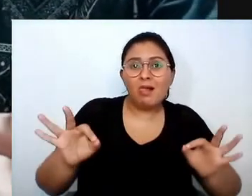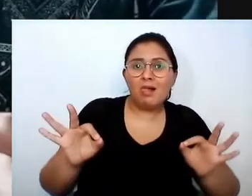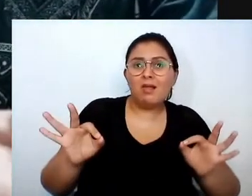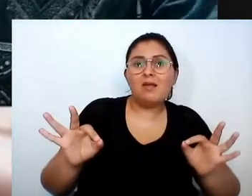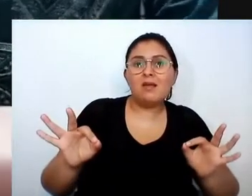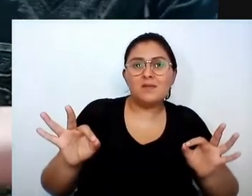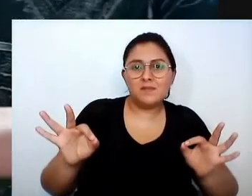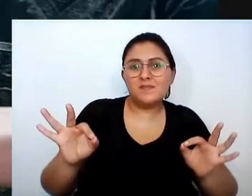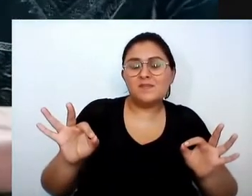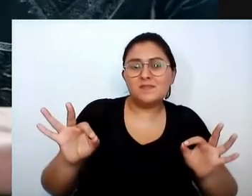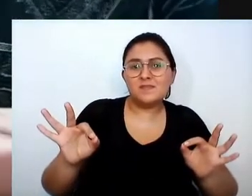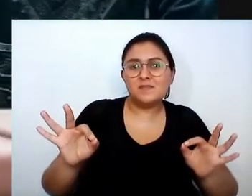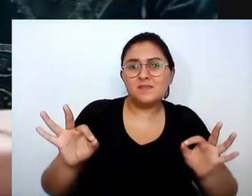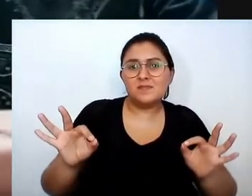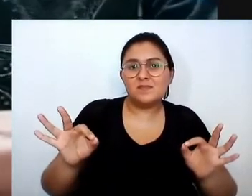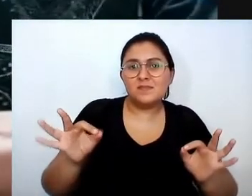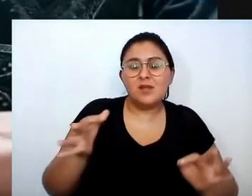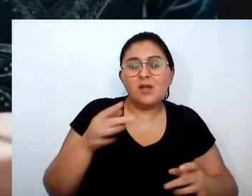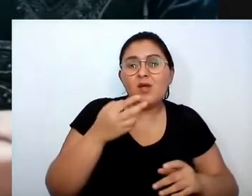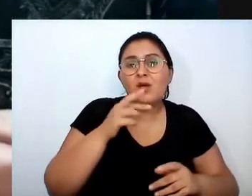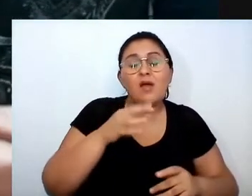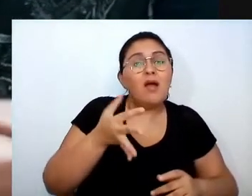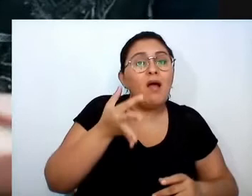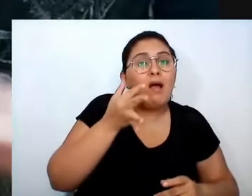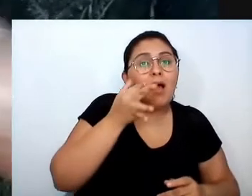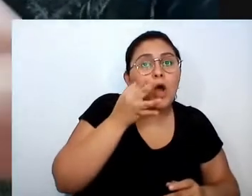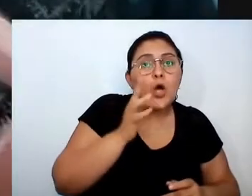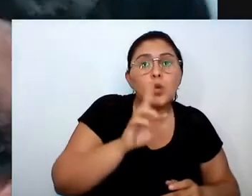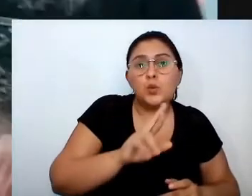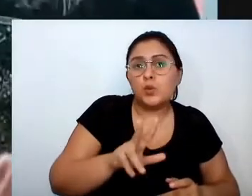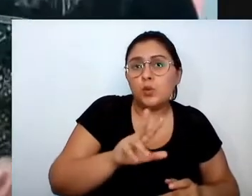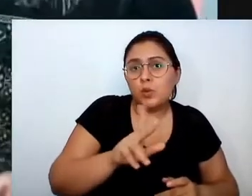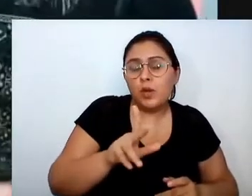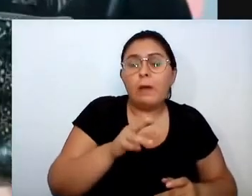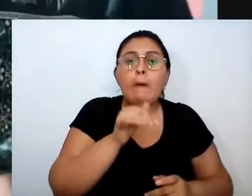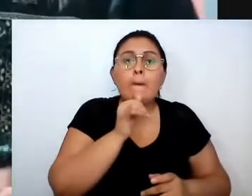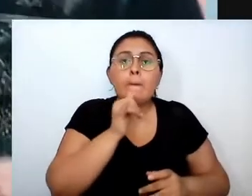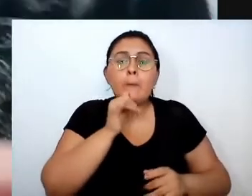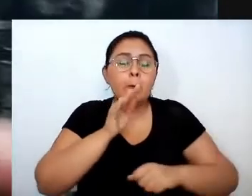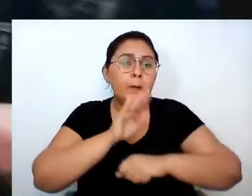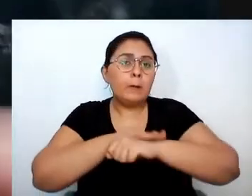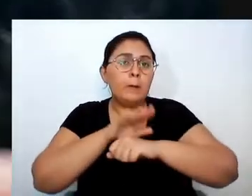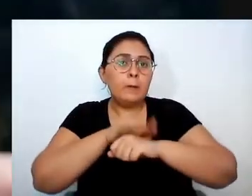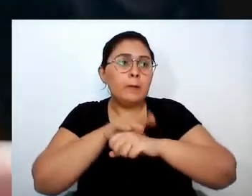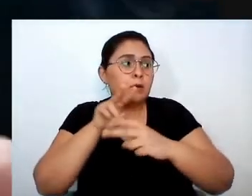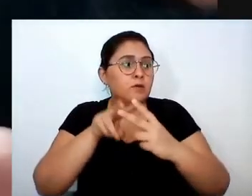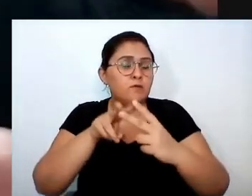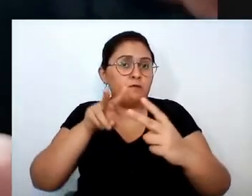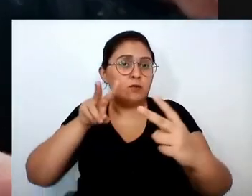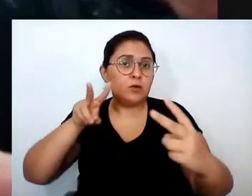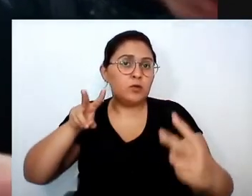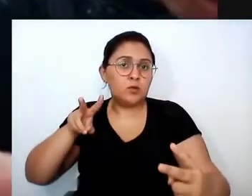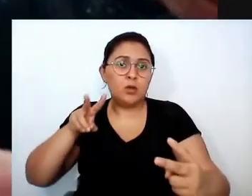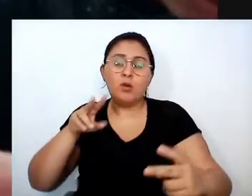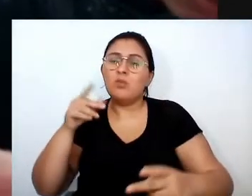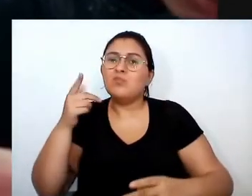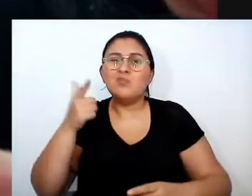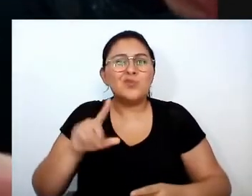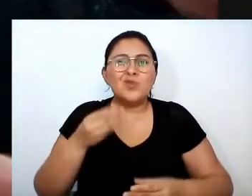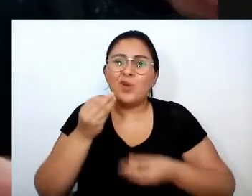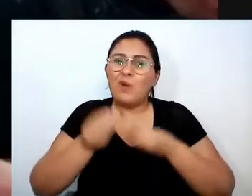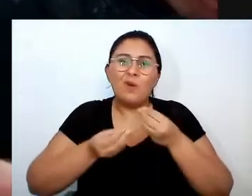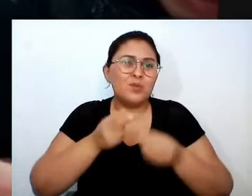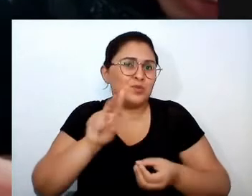de uma videoconferência, por exemplo, não tem como fazer uma coisa junto, né, que vai dar aquele delay, né, não tem como a gente ensaiar. Então a gente nunca entendo.